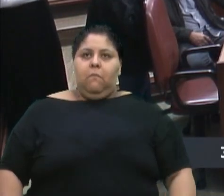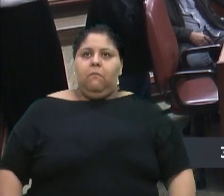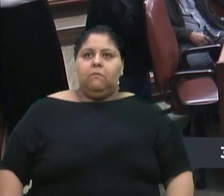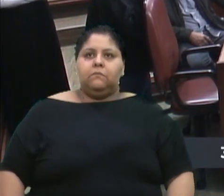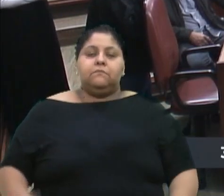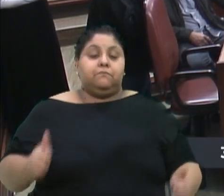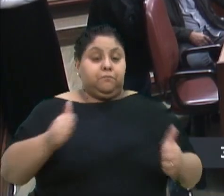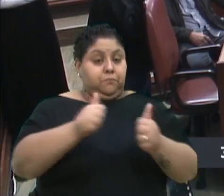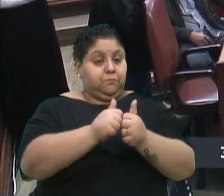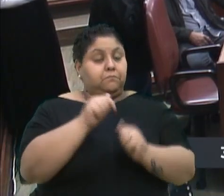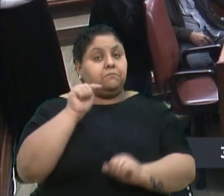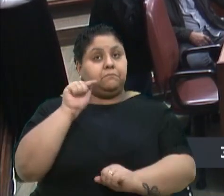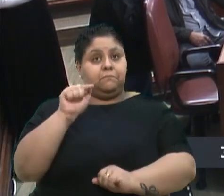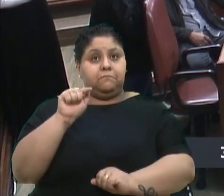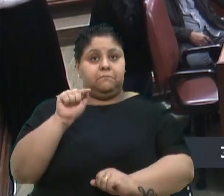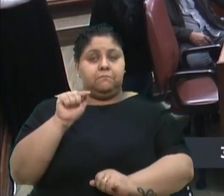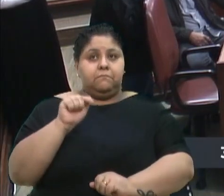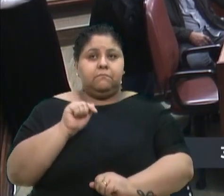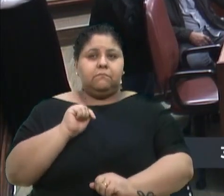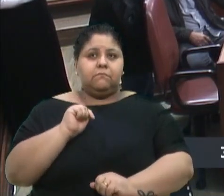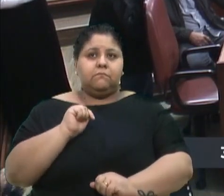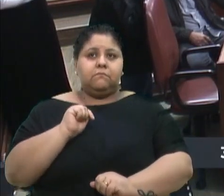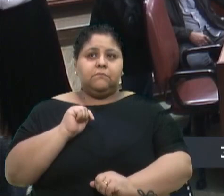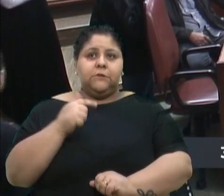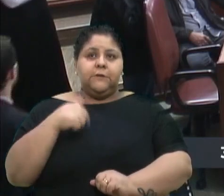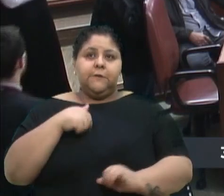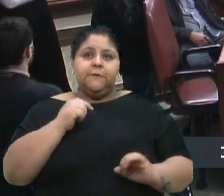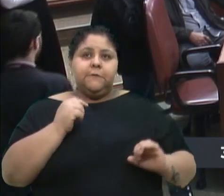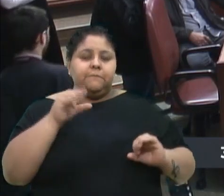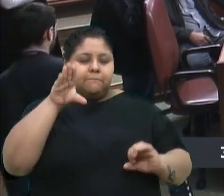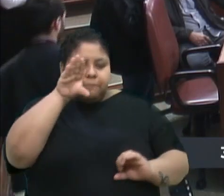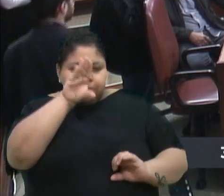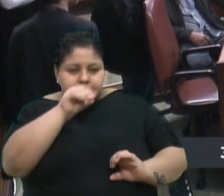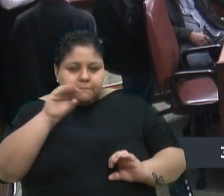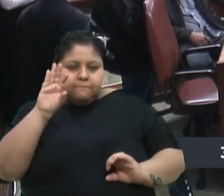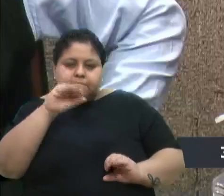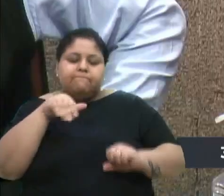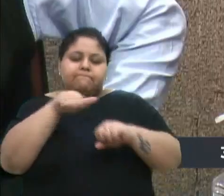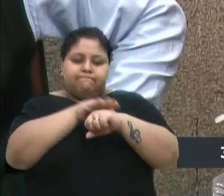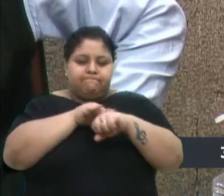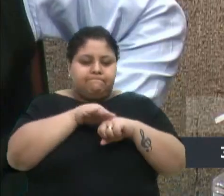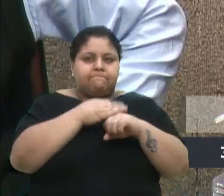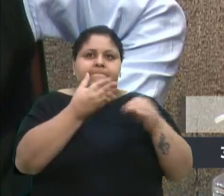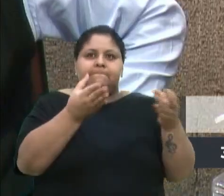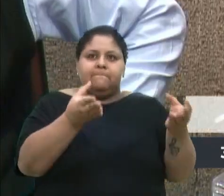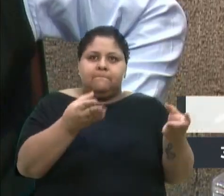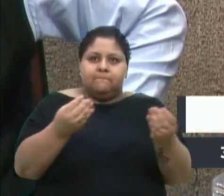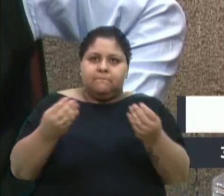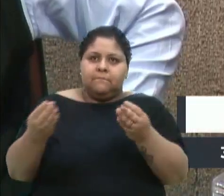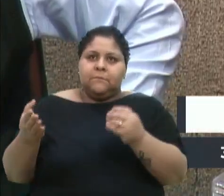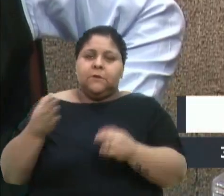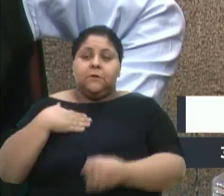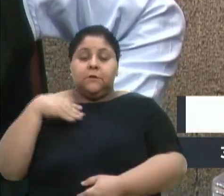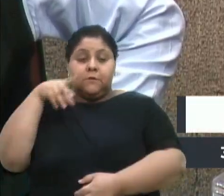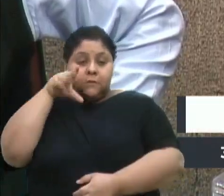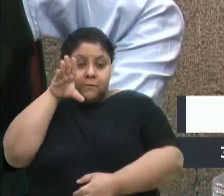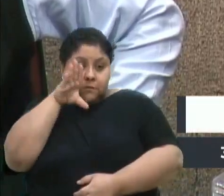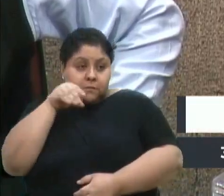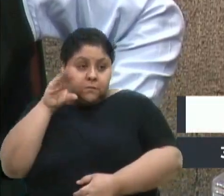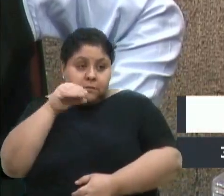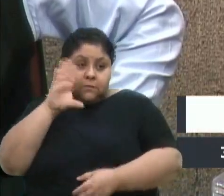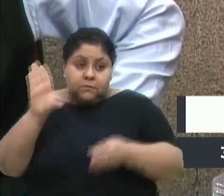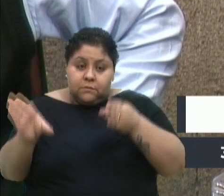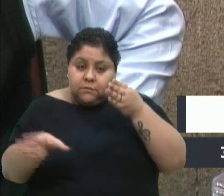Junto com o senhor, eu analisei, né, conversamos bastante, e eu analisei a questão dessa